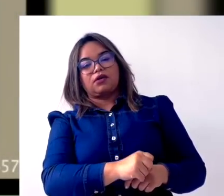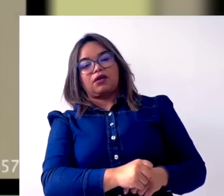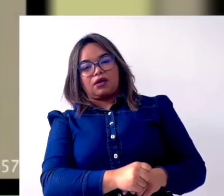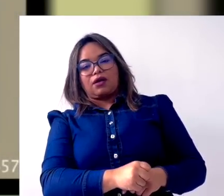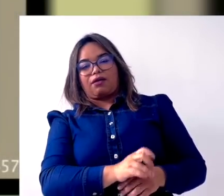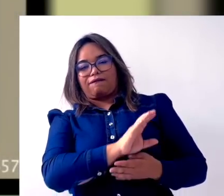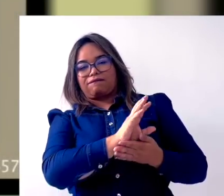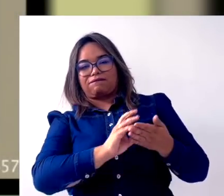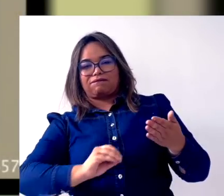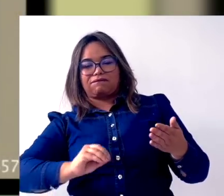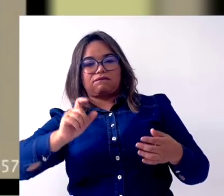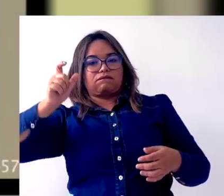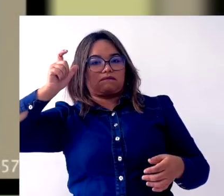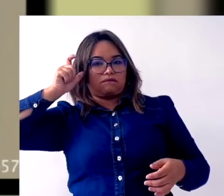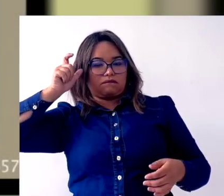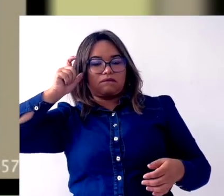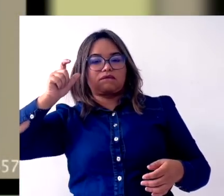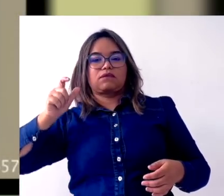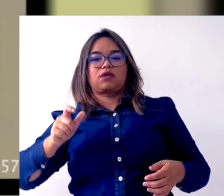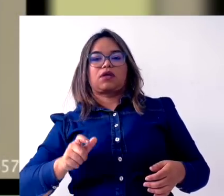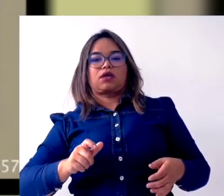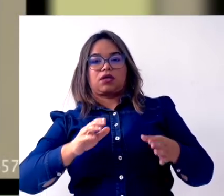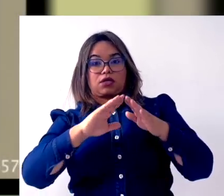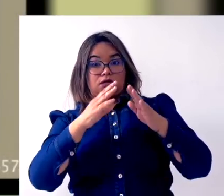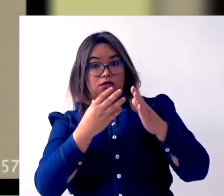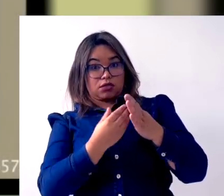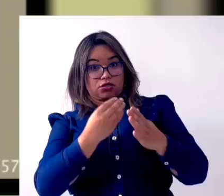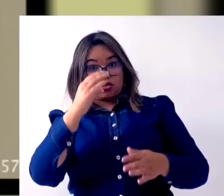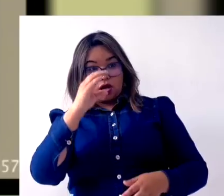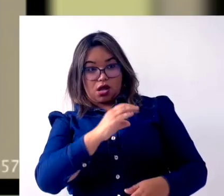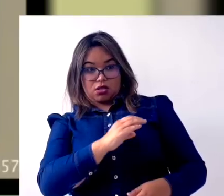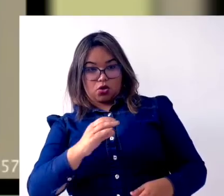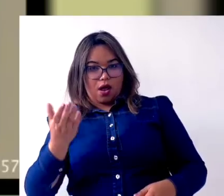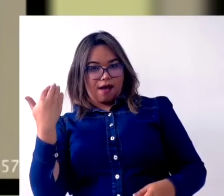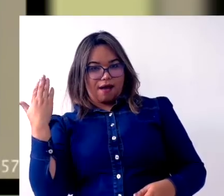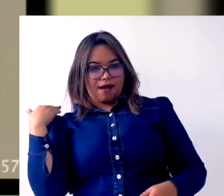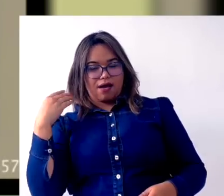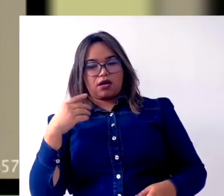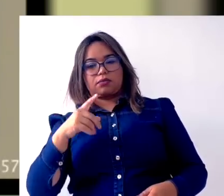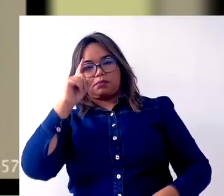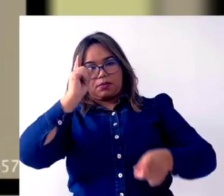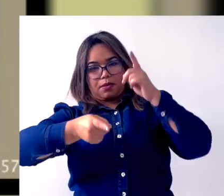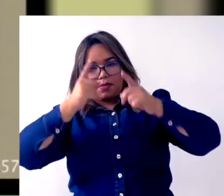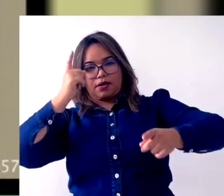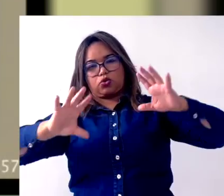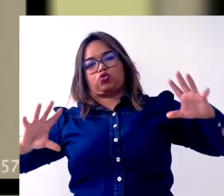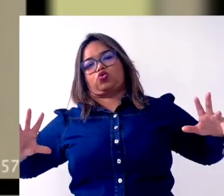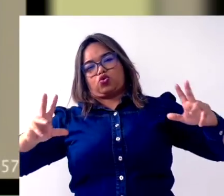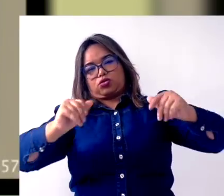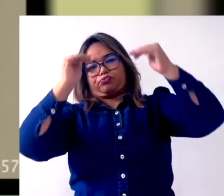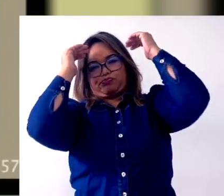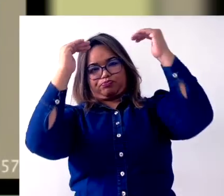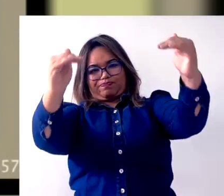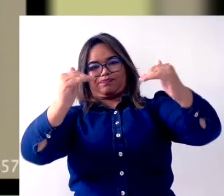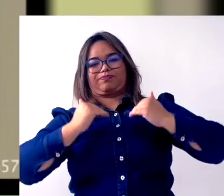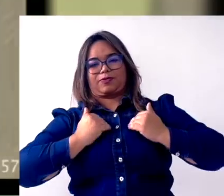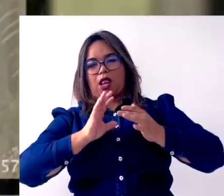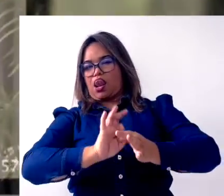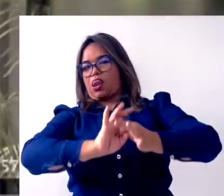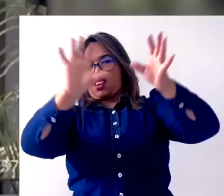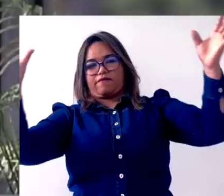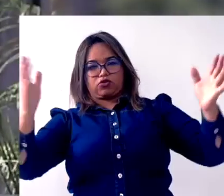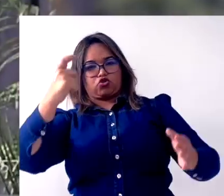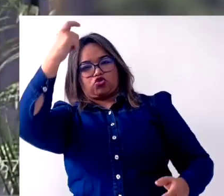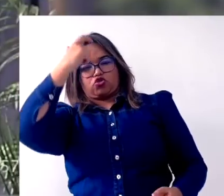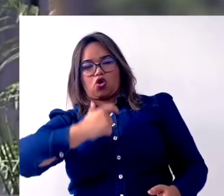Romana deve exigir o direito de liberdade apenas para ela. Civiltà católica. É uma declaração católica. A Igreja